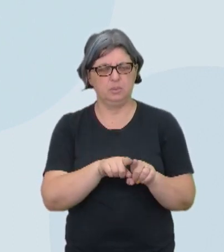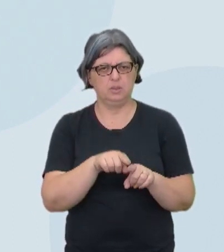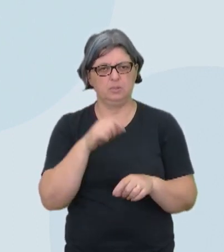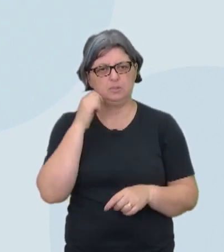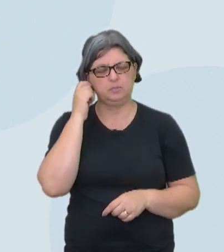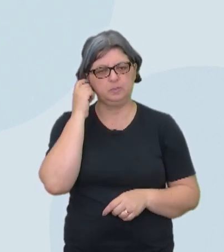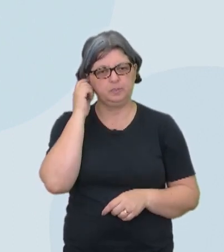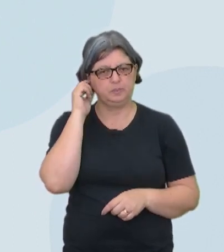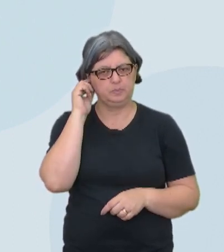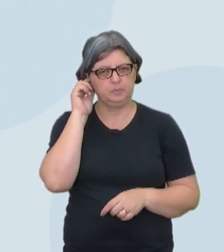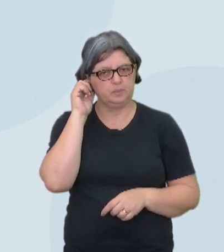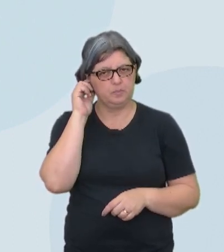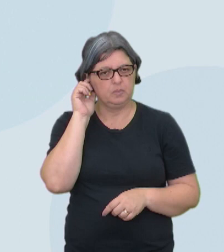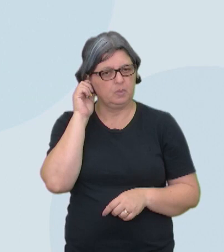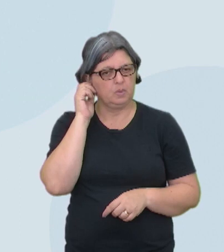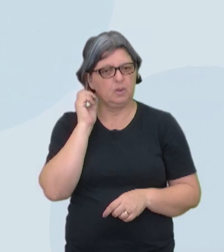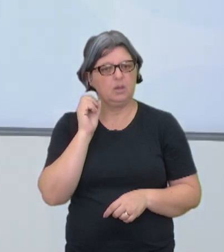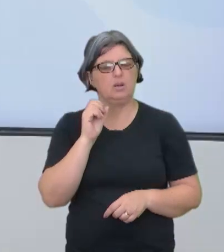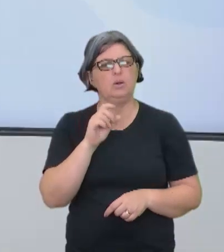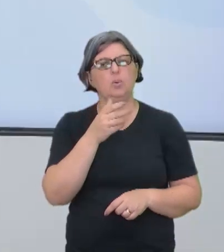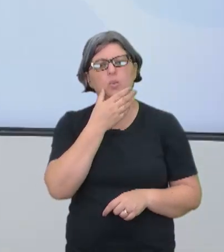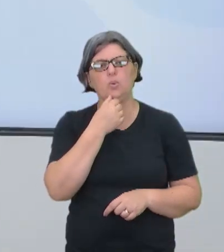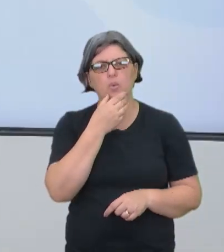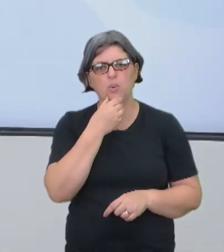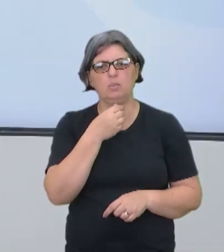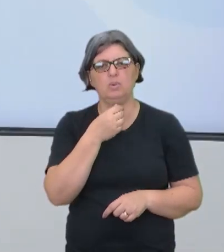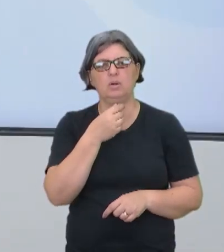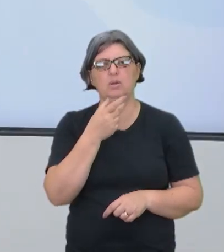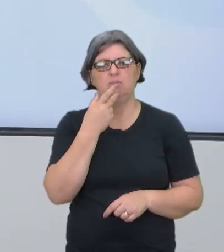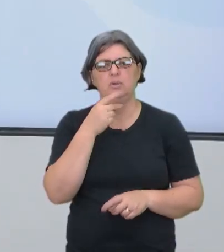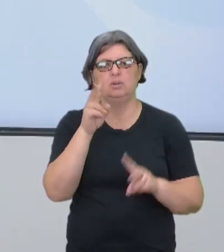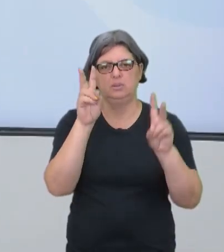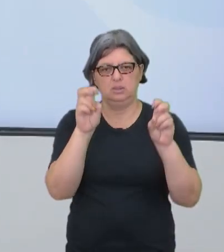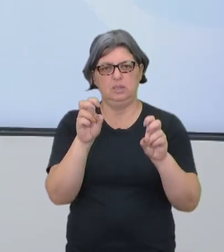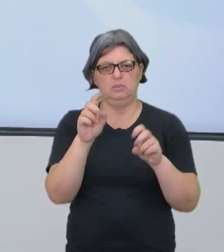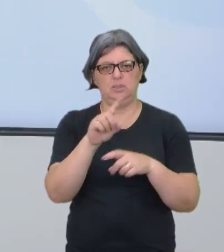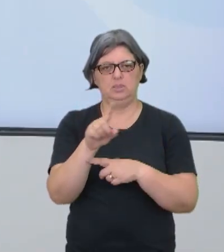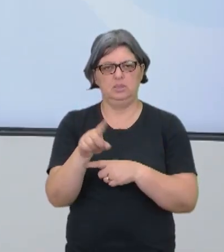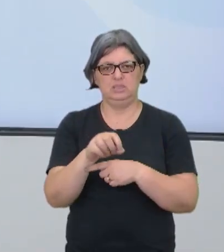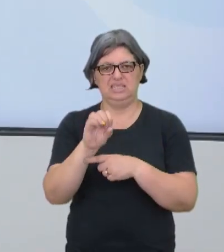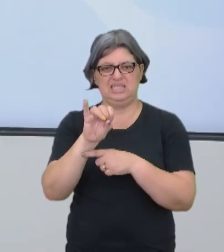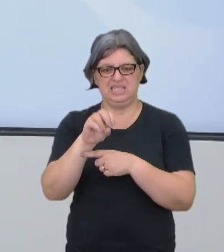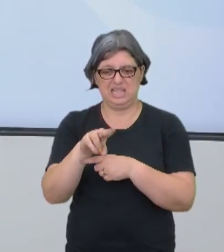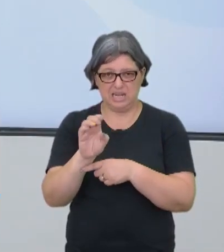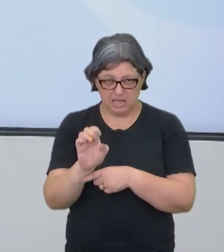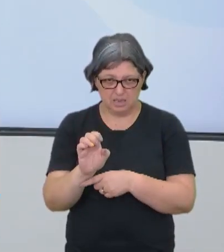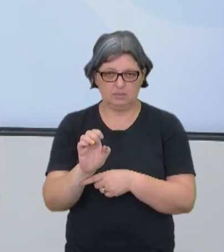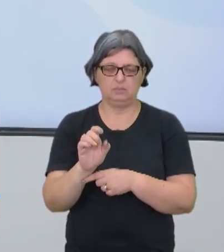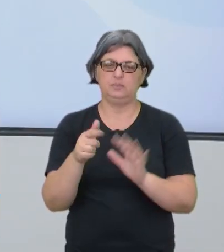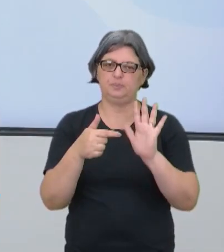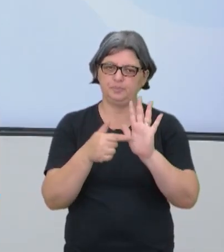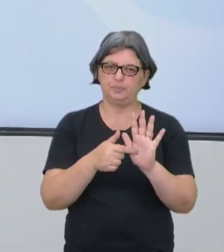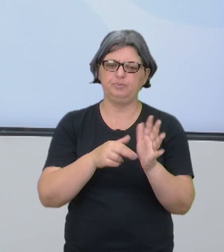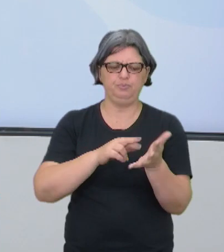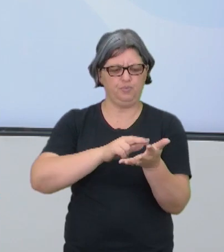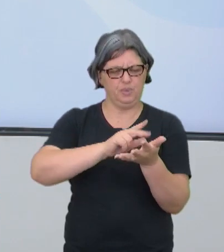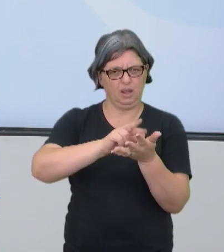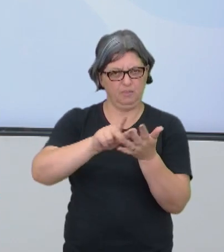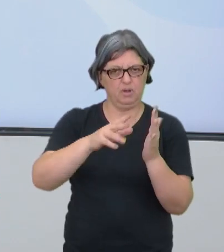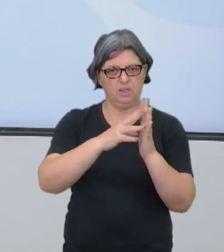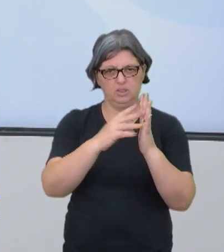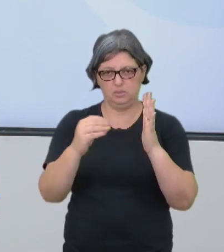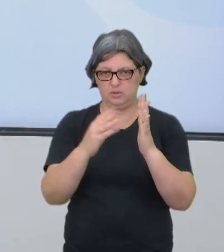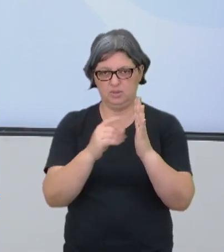o Márcio Snow, ele veio falar sobre zine, fez uma apresentação de zine, mostrou vários modelos de